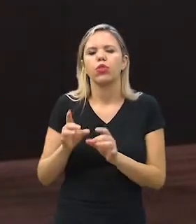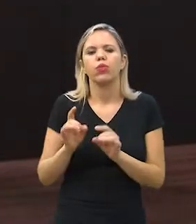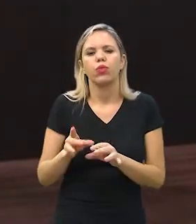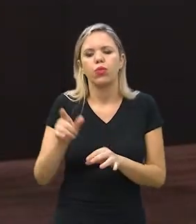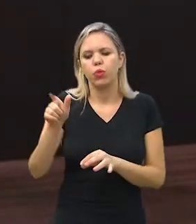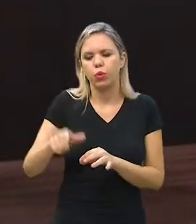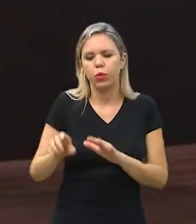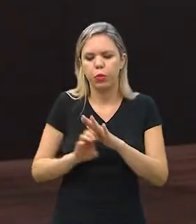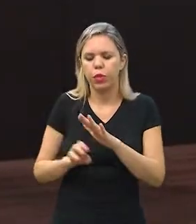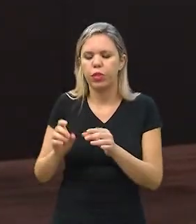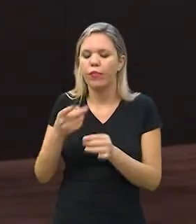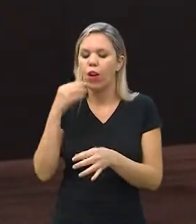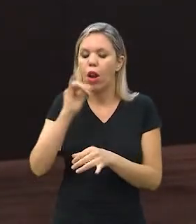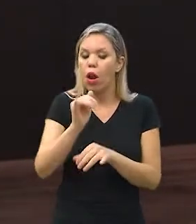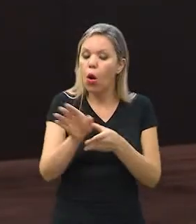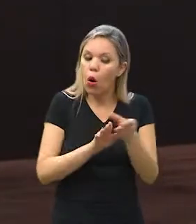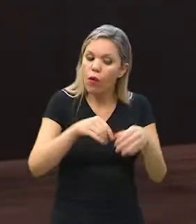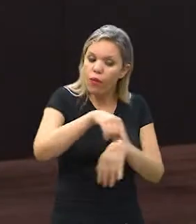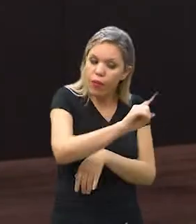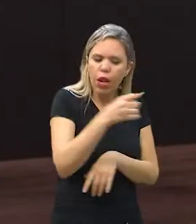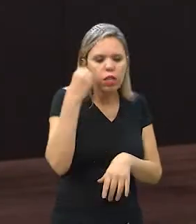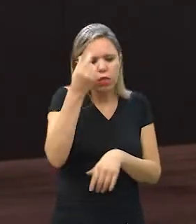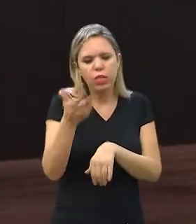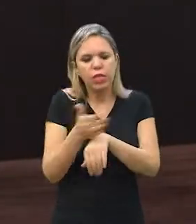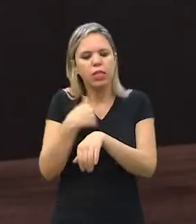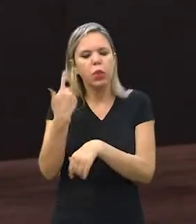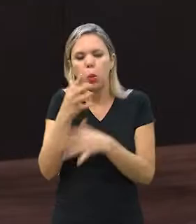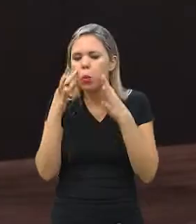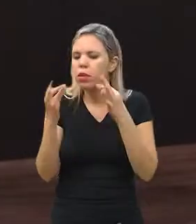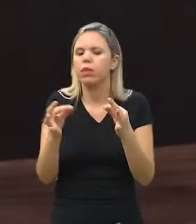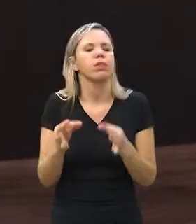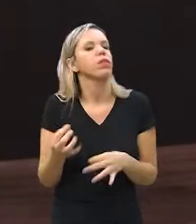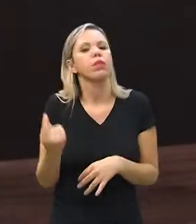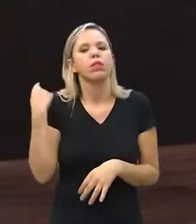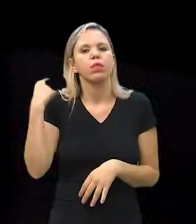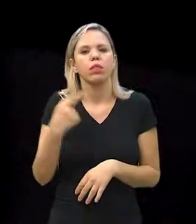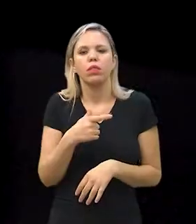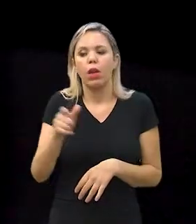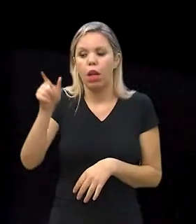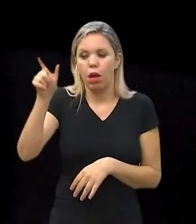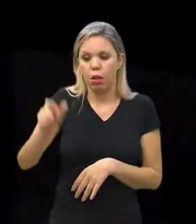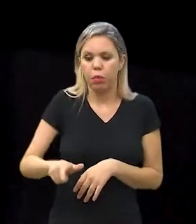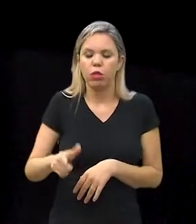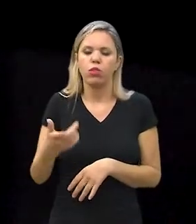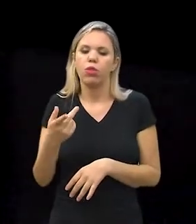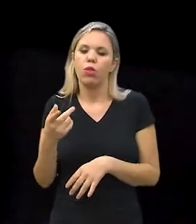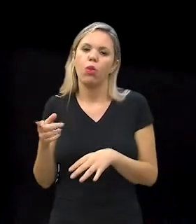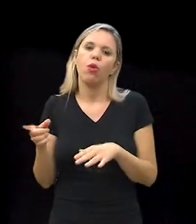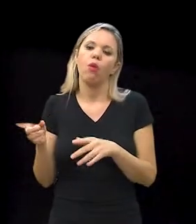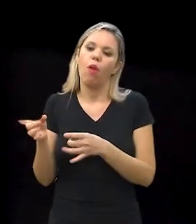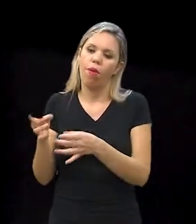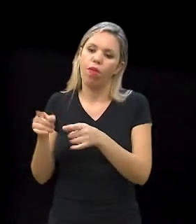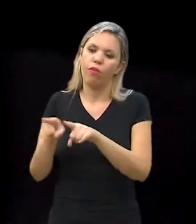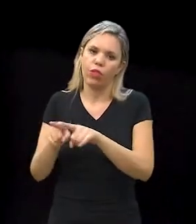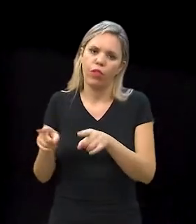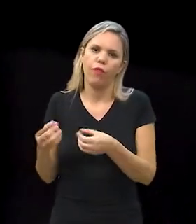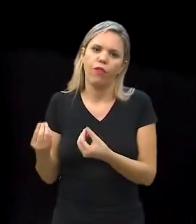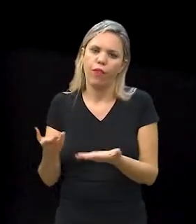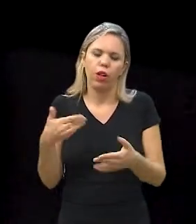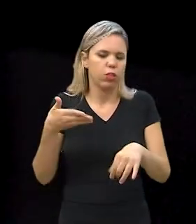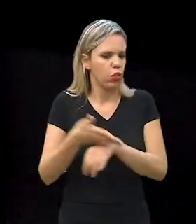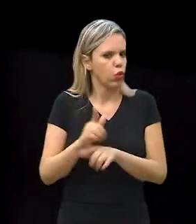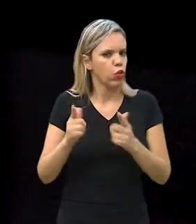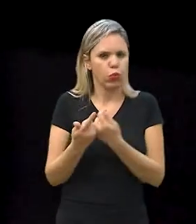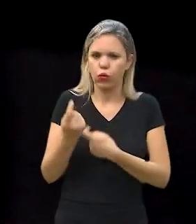que o fornecedor te disse ou você já tinha tido essa experiência antes, mas não prestou atenção? Não, nessa época que o fornecedor me disse. E